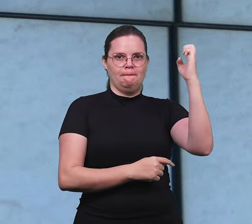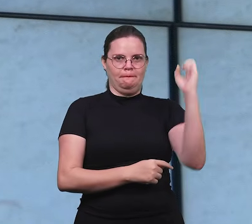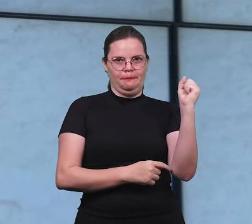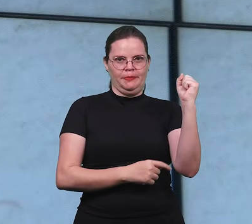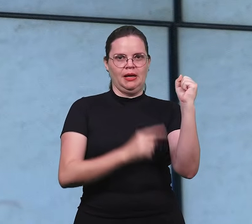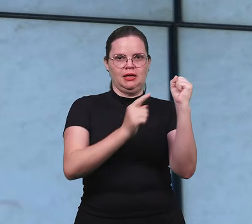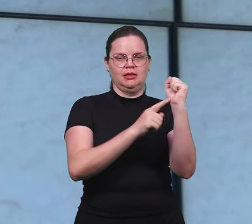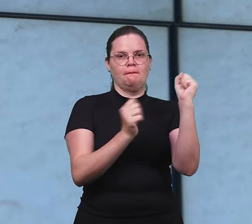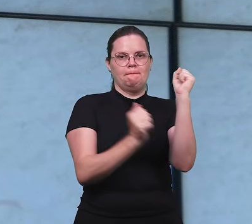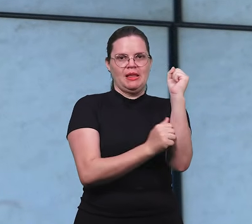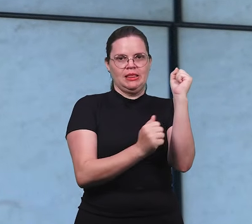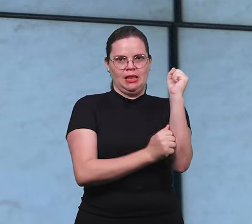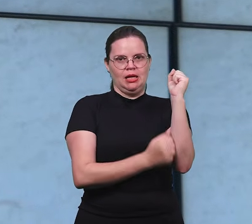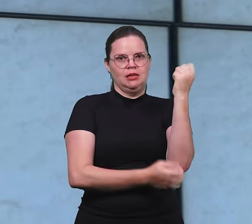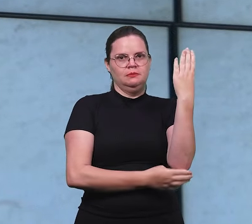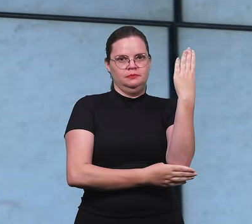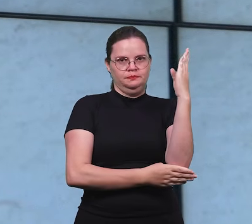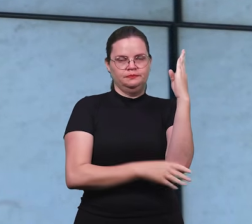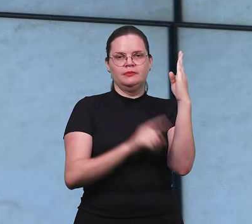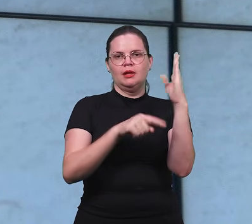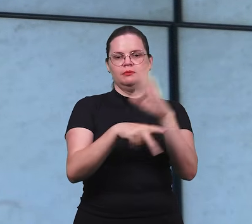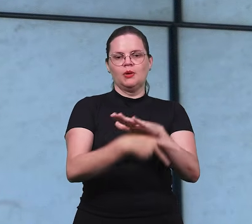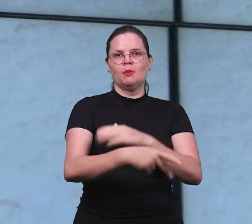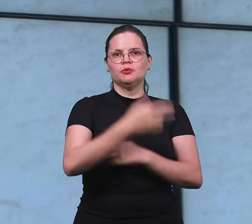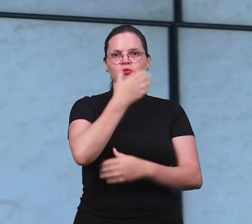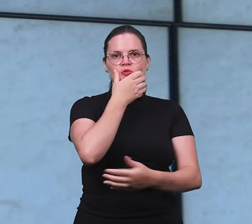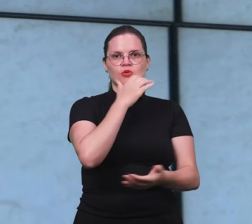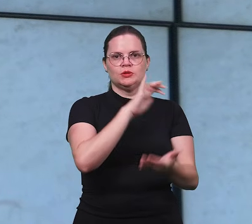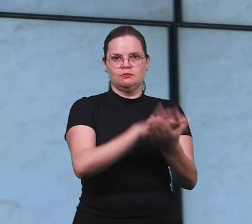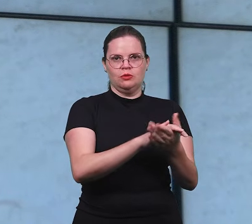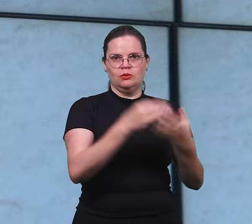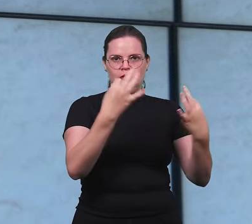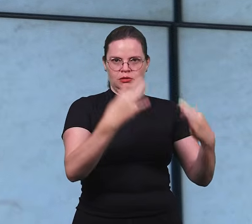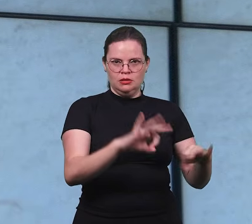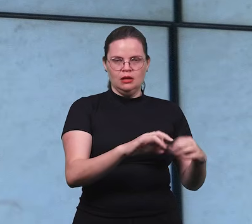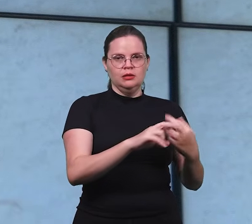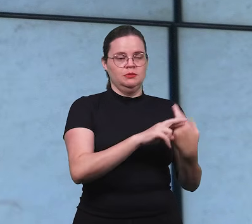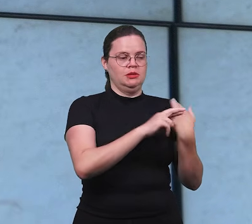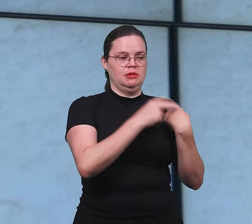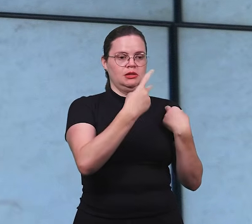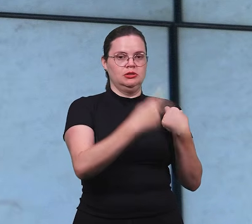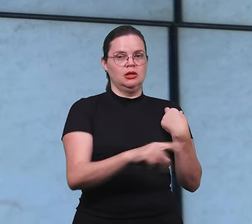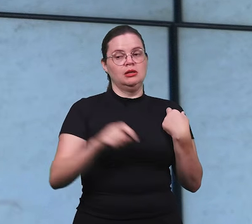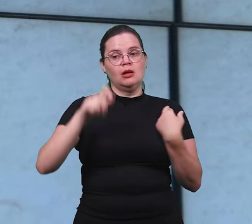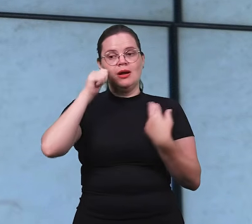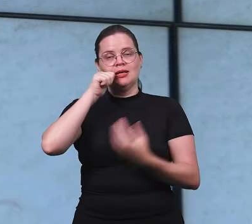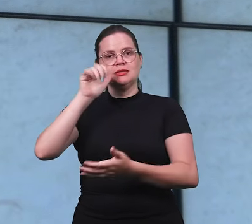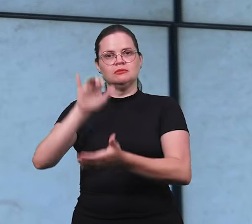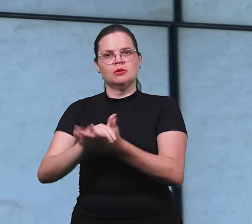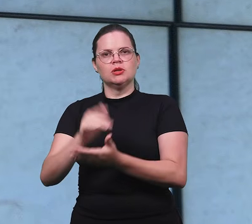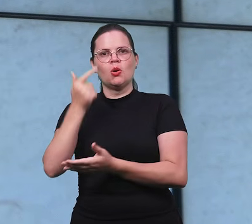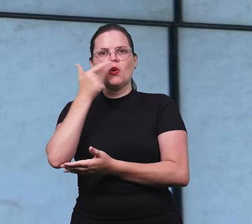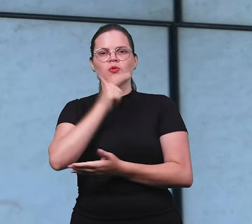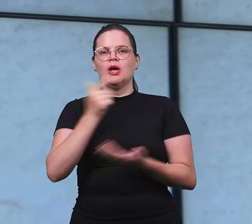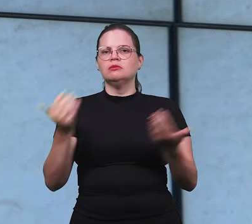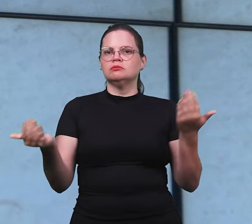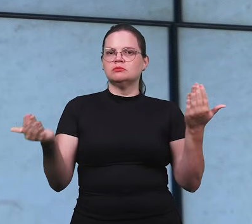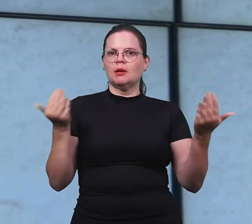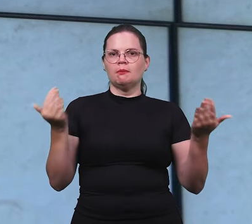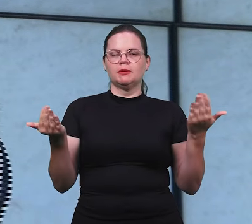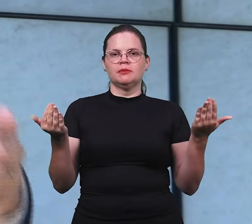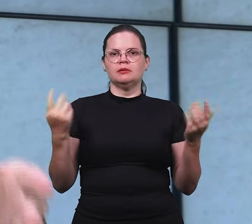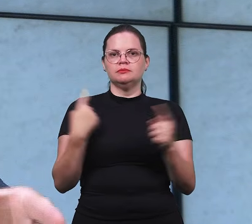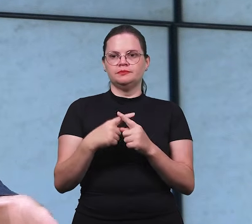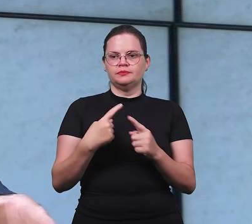estrutural é do homem. Então, ela acha esse equilíbrio, o casamento, o esposo, a esposa, de forma que